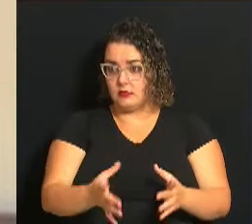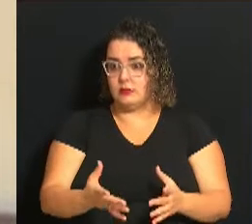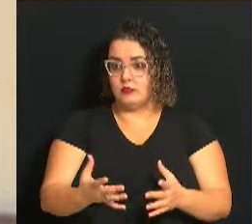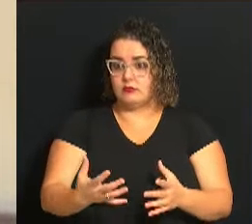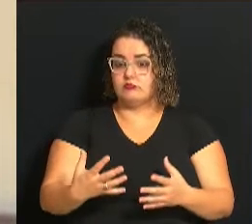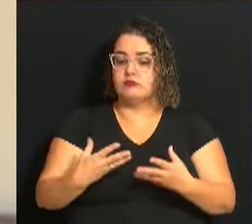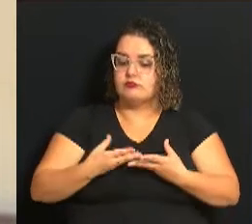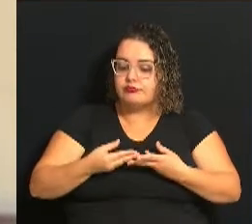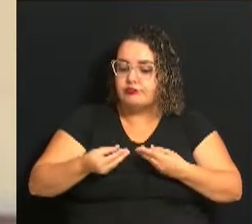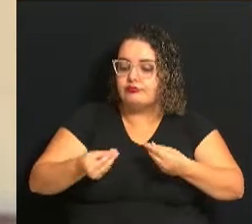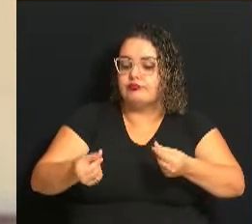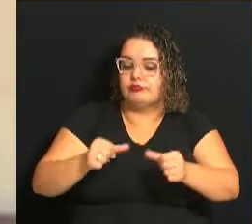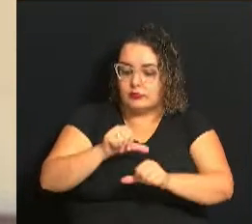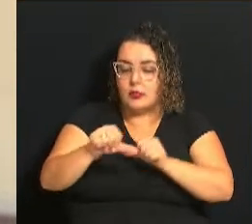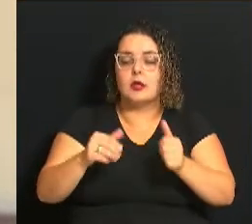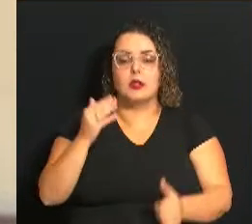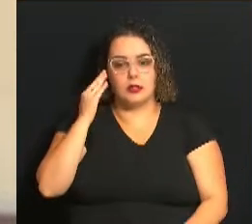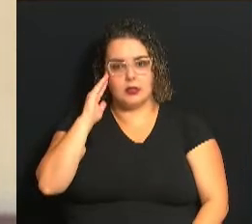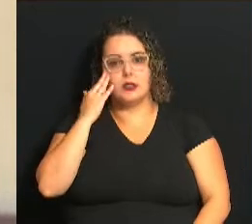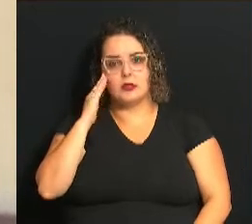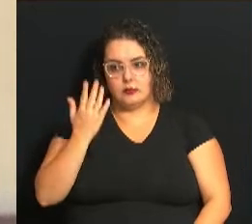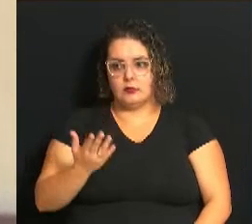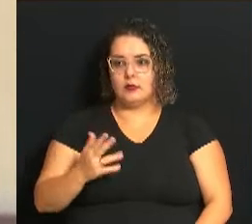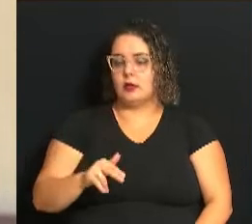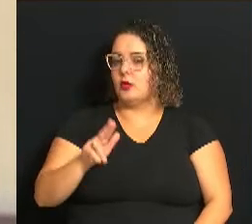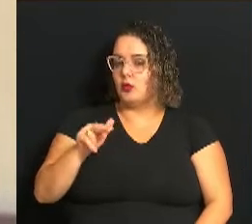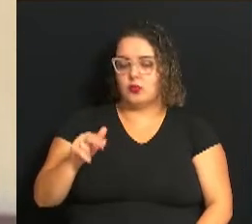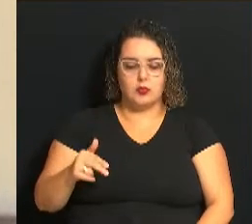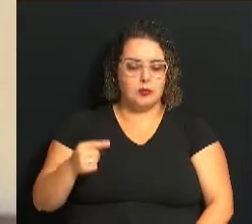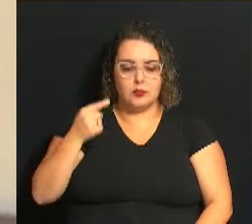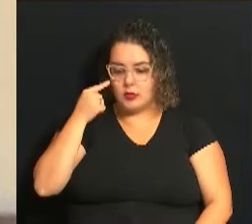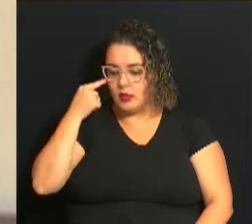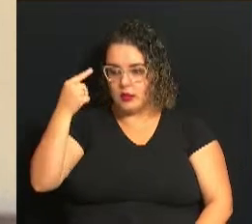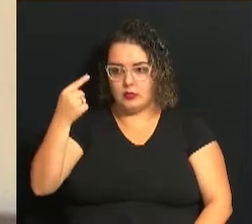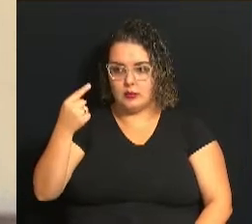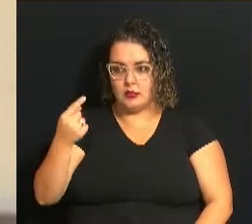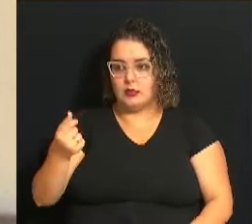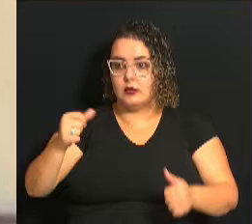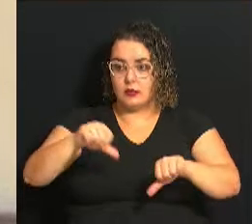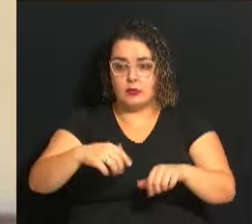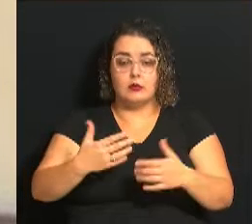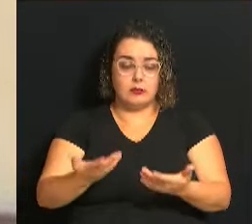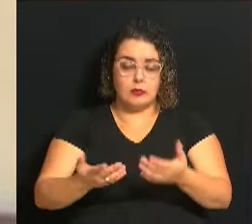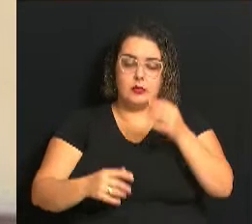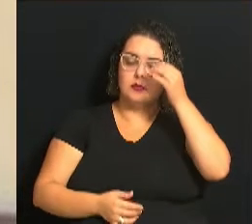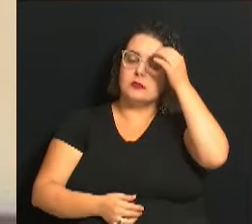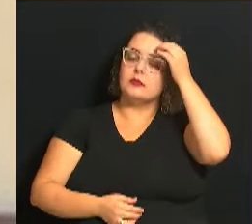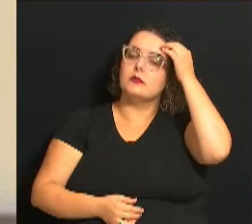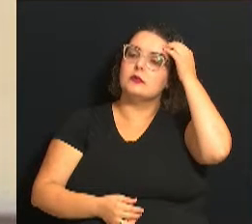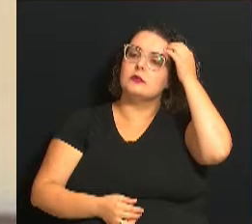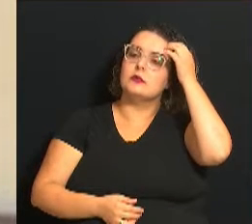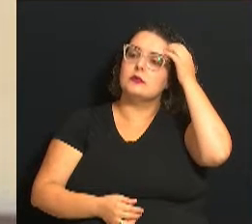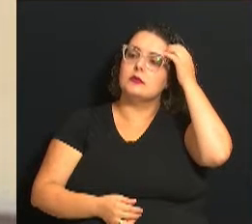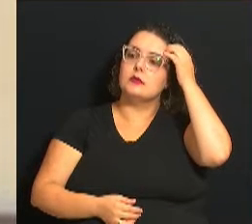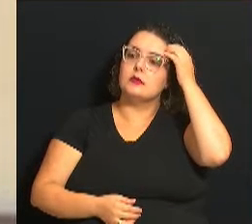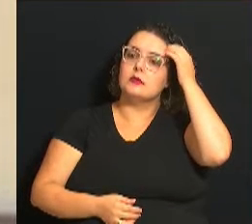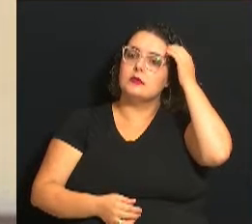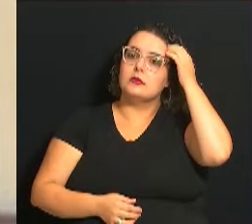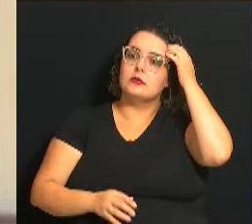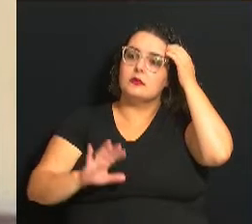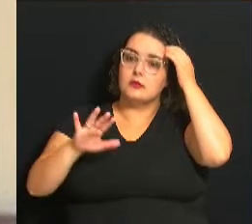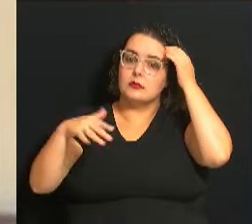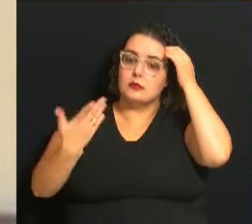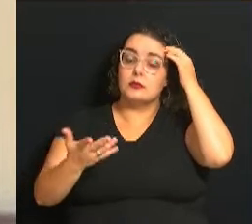essa mudança, entendemos que nunca foi a intenção fazer essa prejudicar, né? E, sobretudo, quando houve a fala